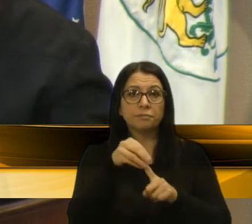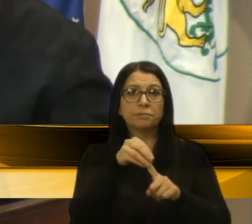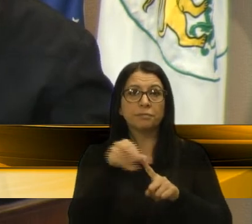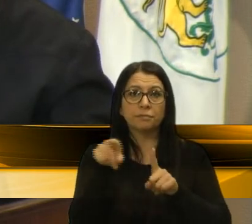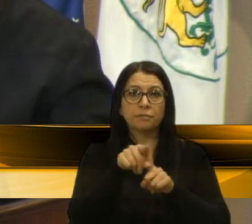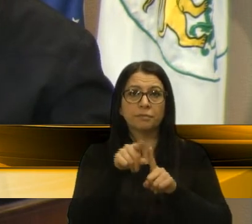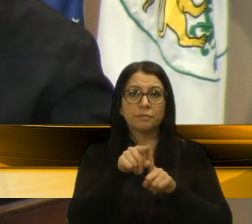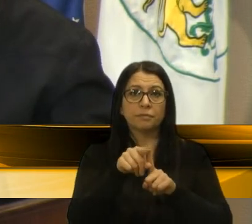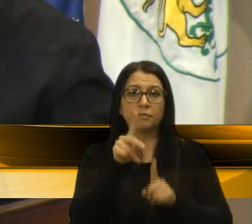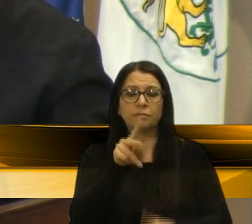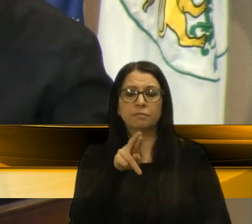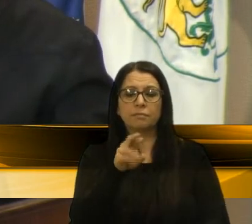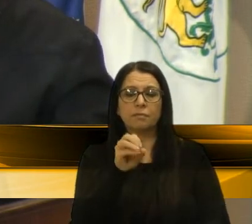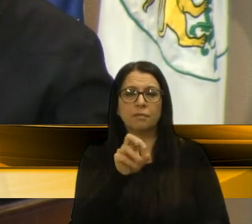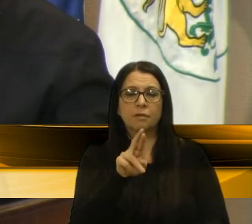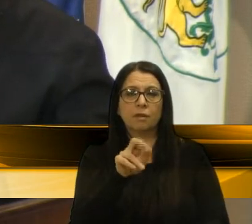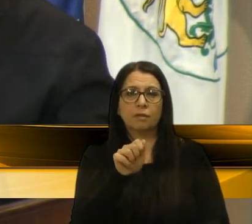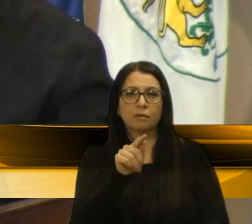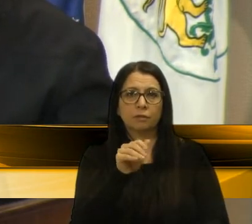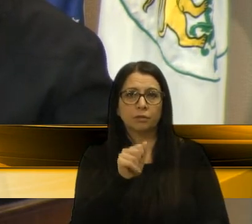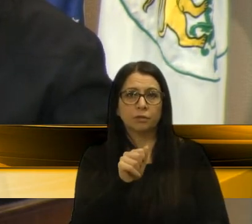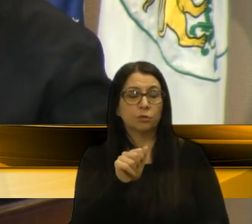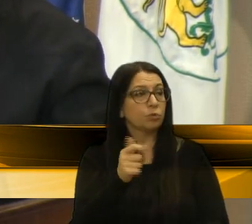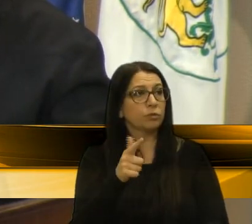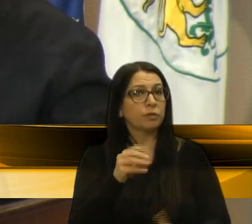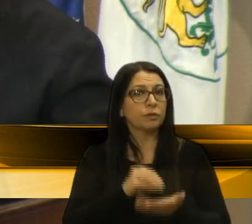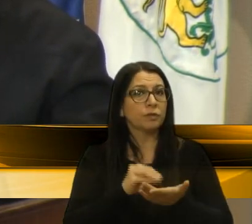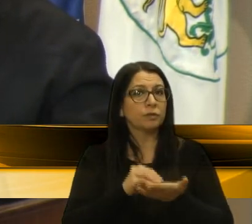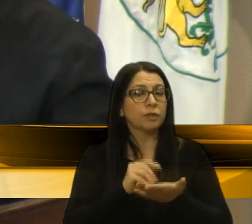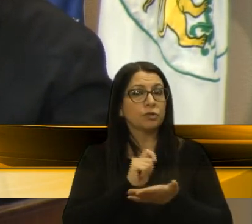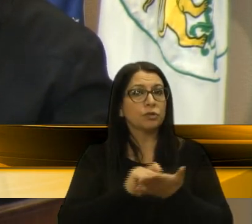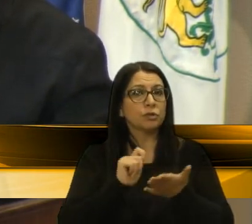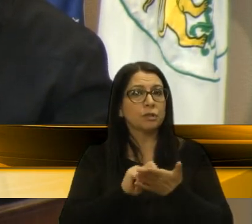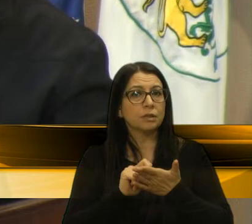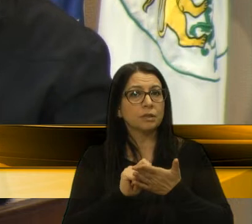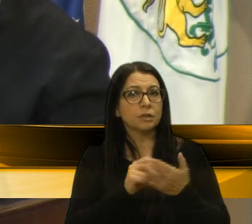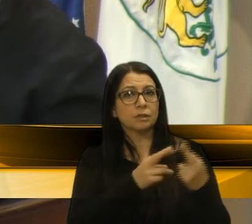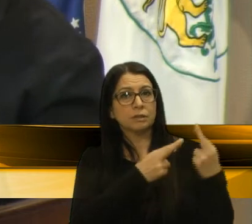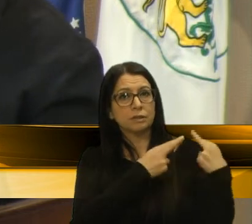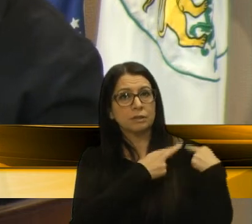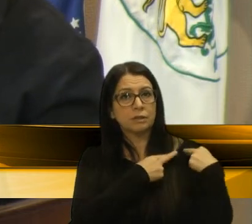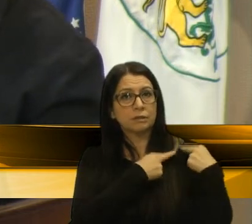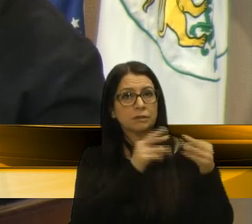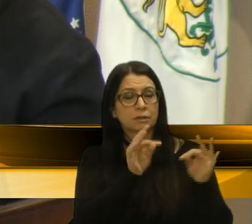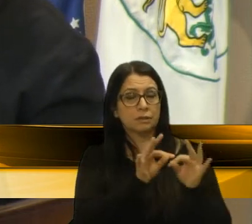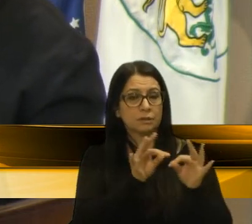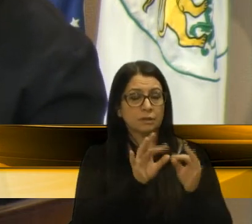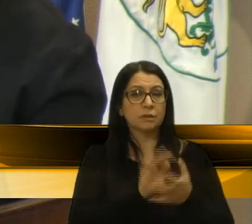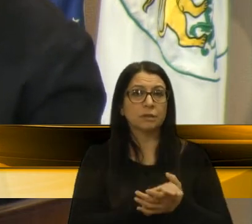pela procuradora foi a inexistência de anotação de responsabilidade técnica.